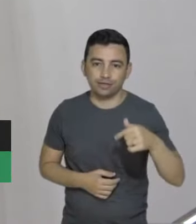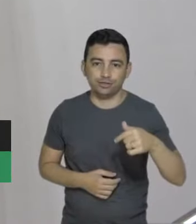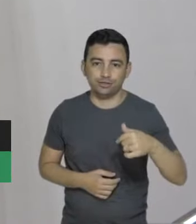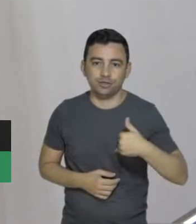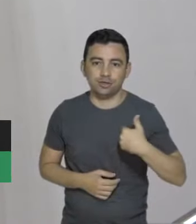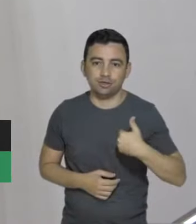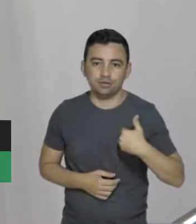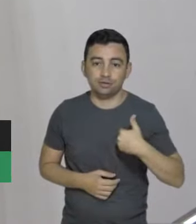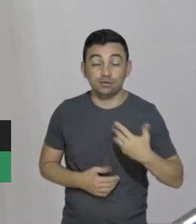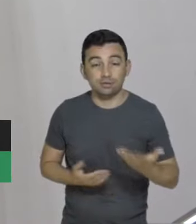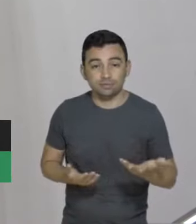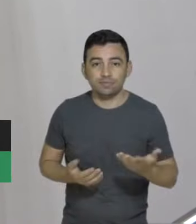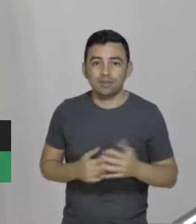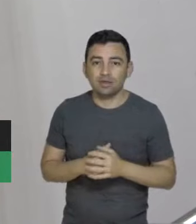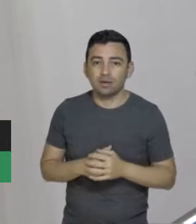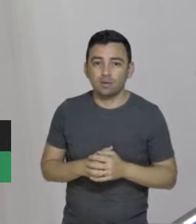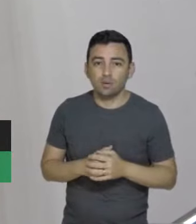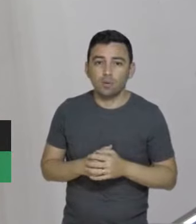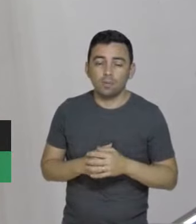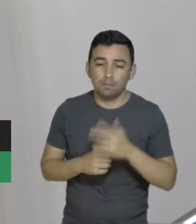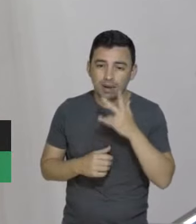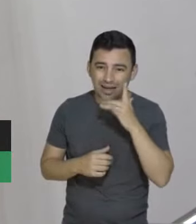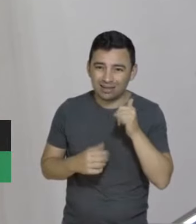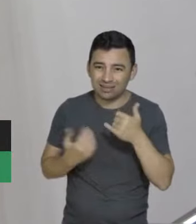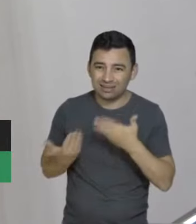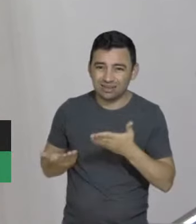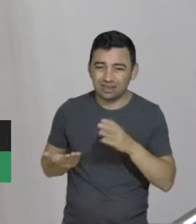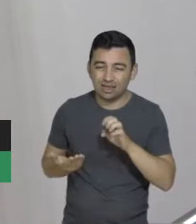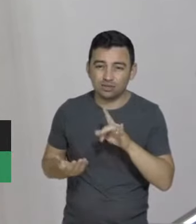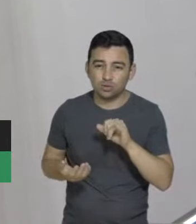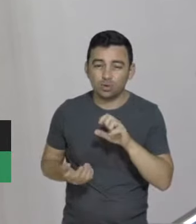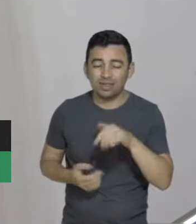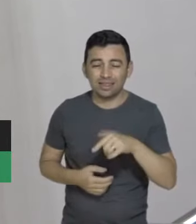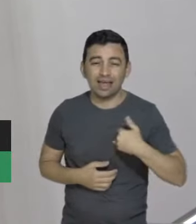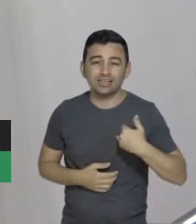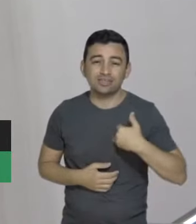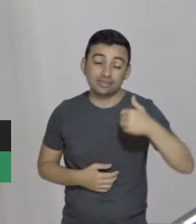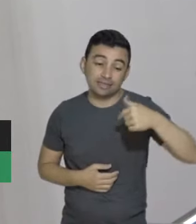deles, do casal, né, o pai do Edson, com 72 anos.